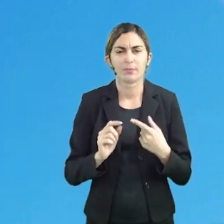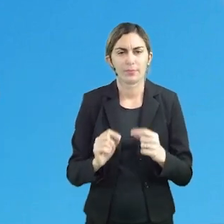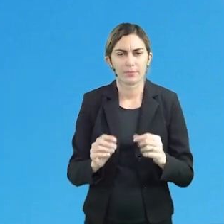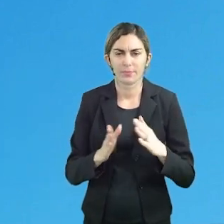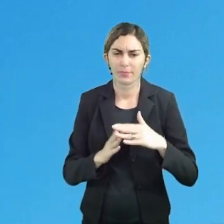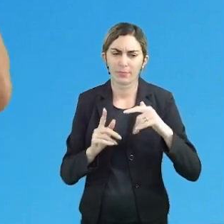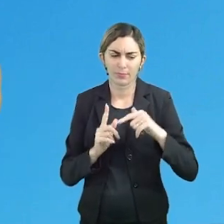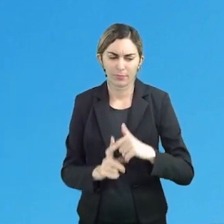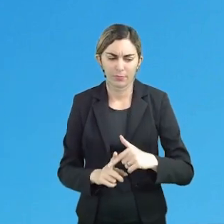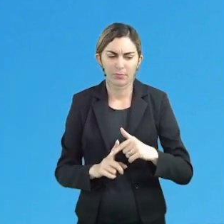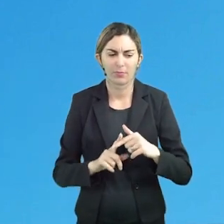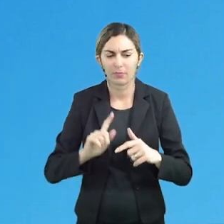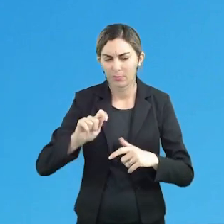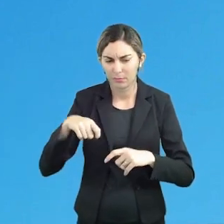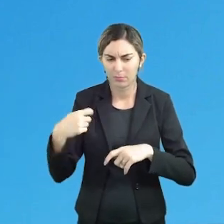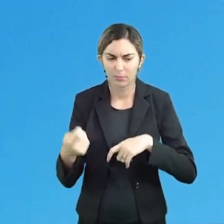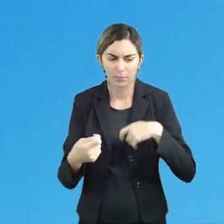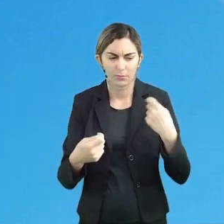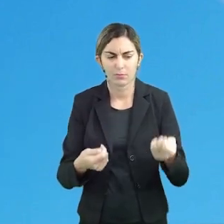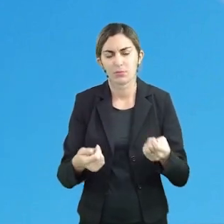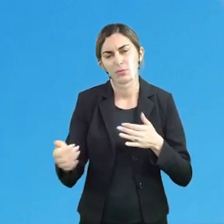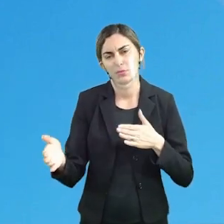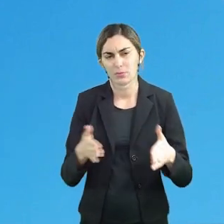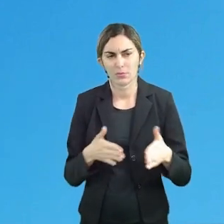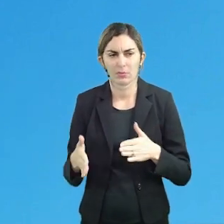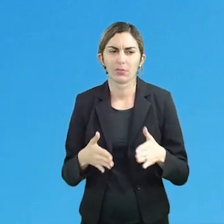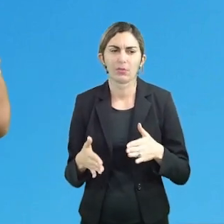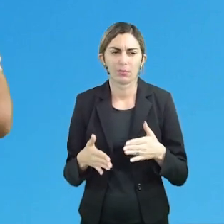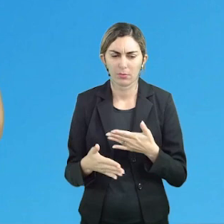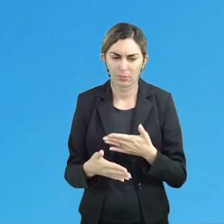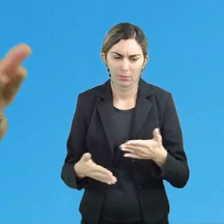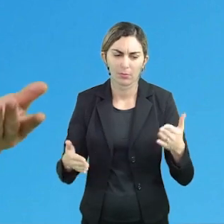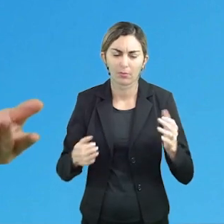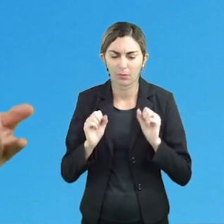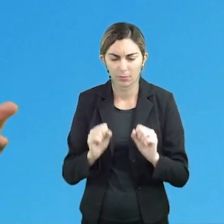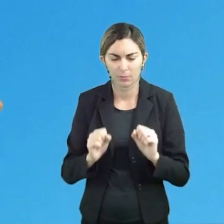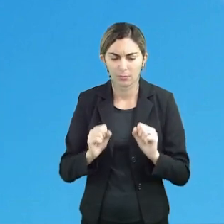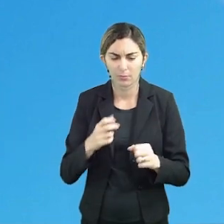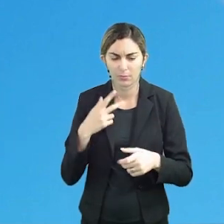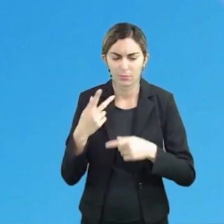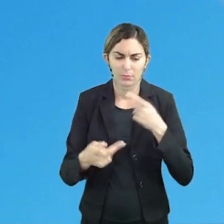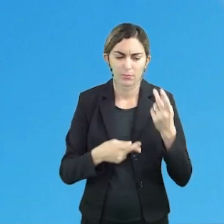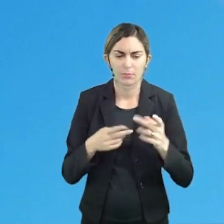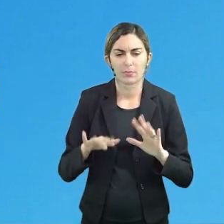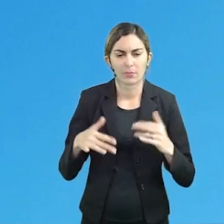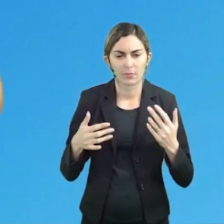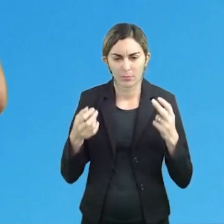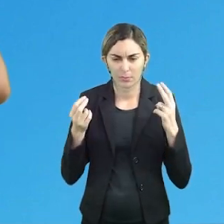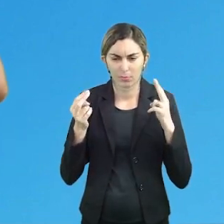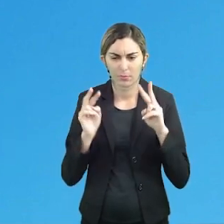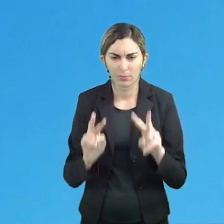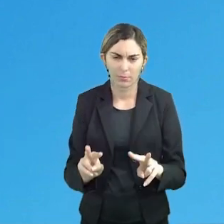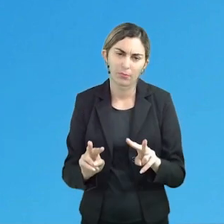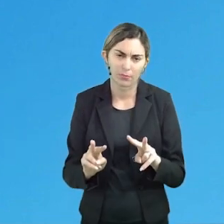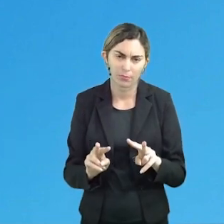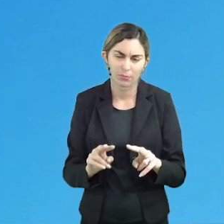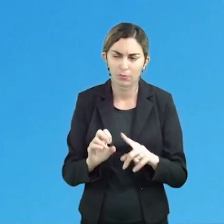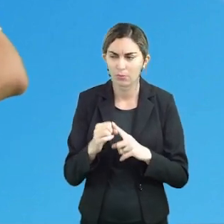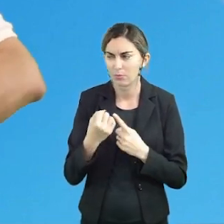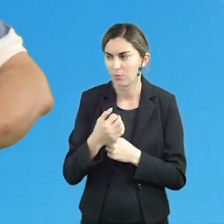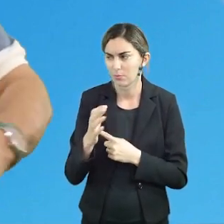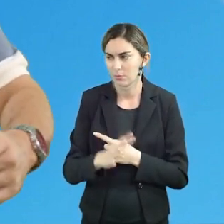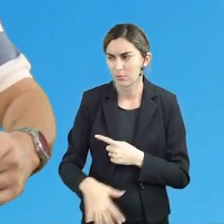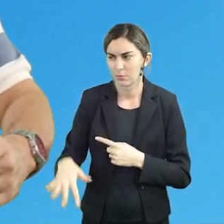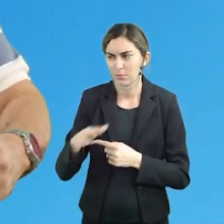social, aos sinais do tempo, por assim podemos falar. Então vejam só, a questão